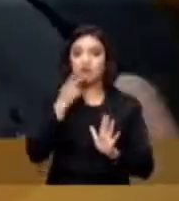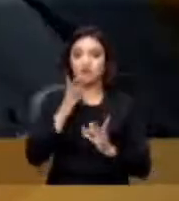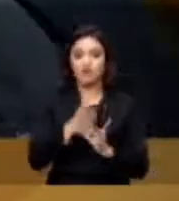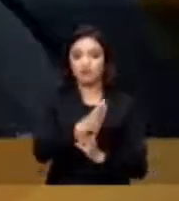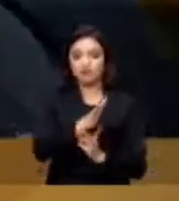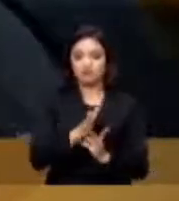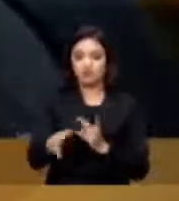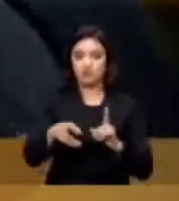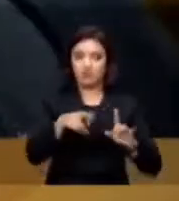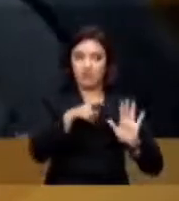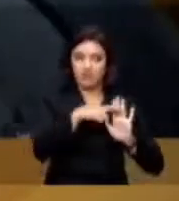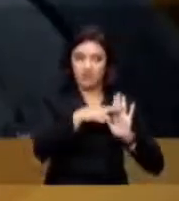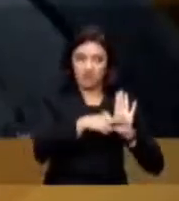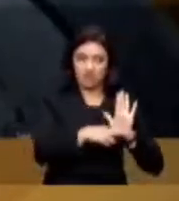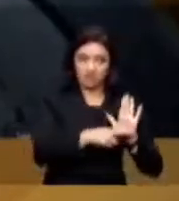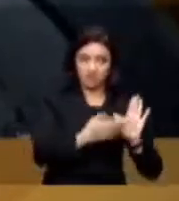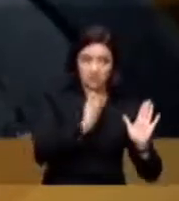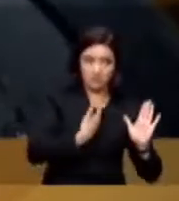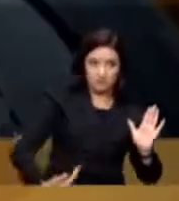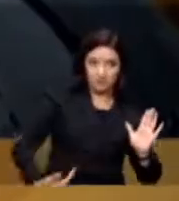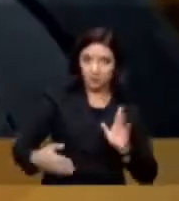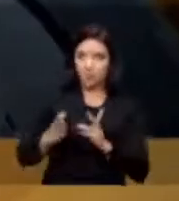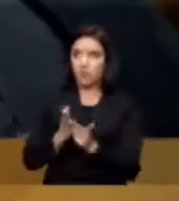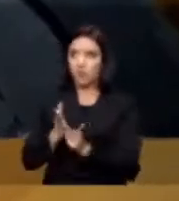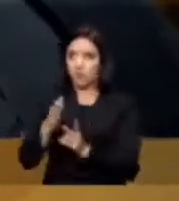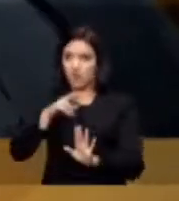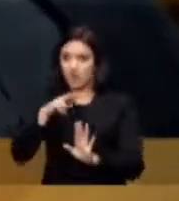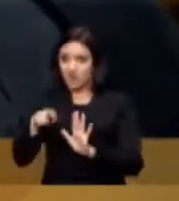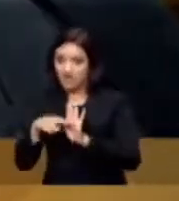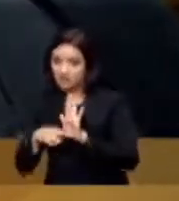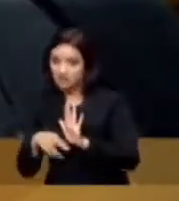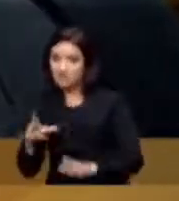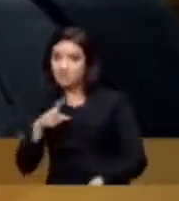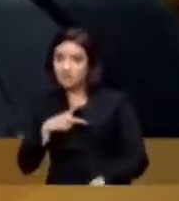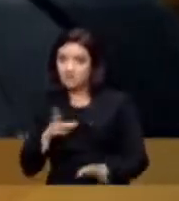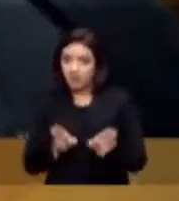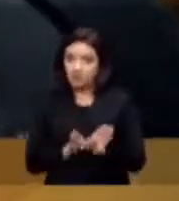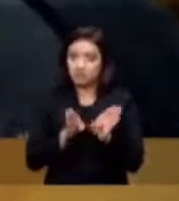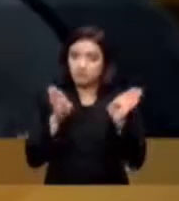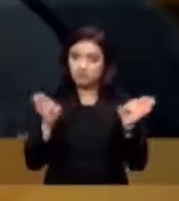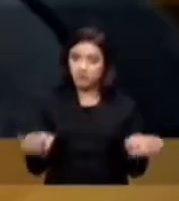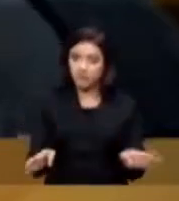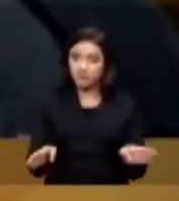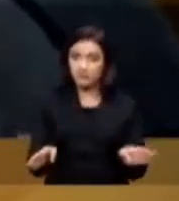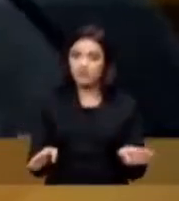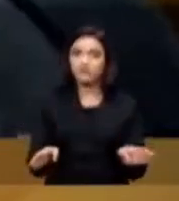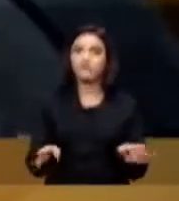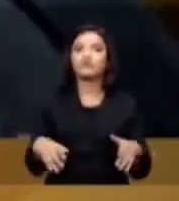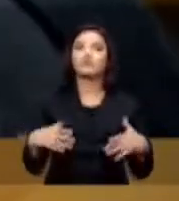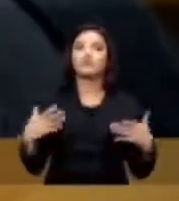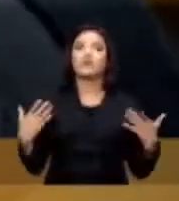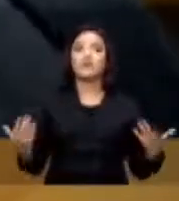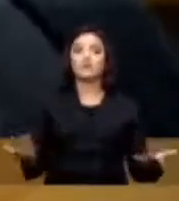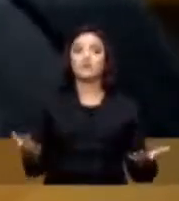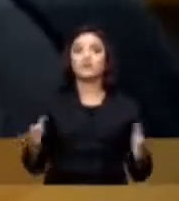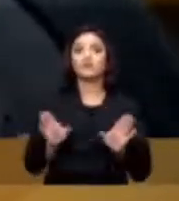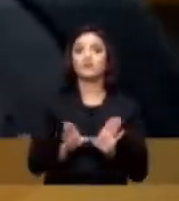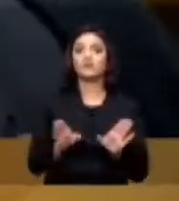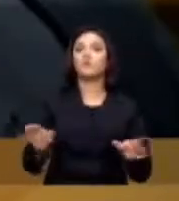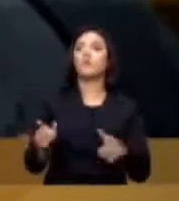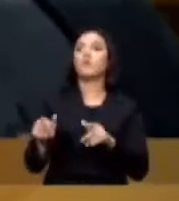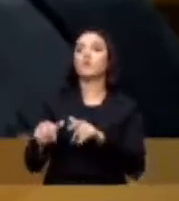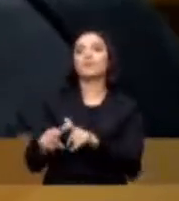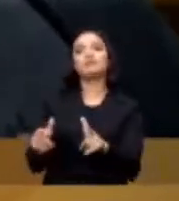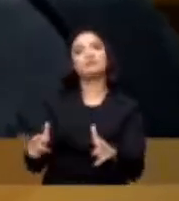e em regime privado. Há uma tendência à expansão do regime privado em detrimento do regime